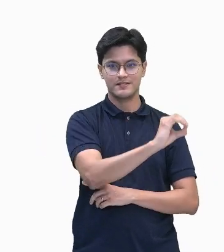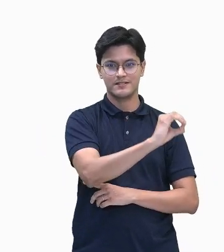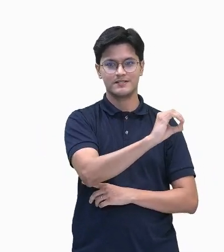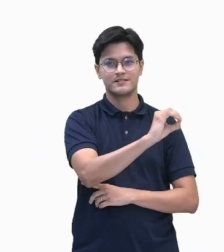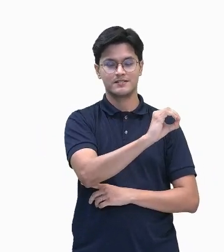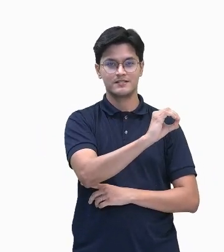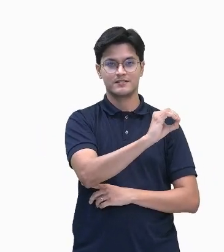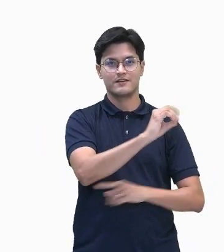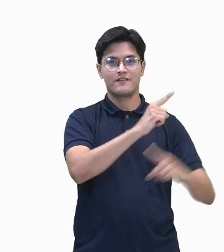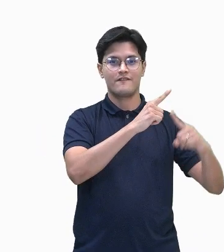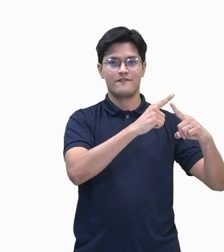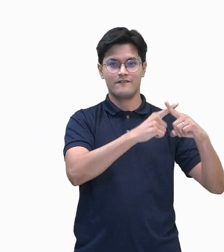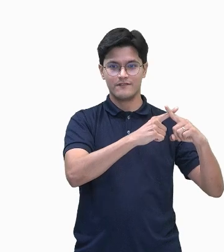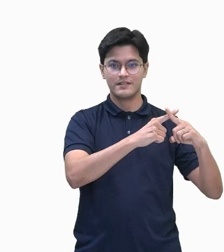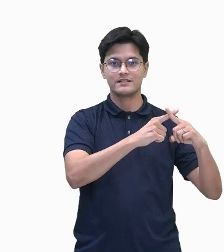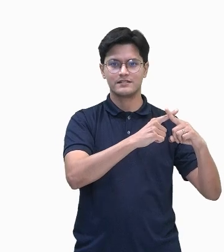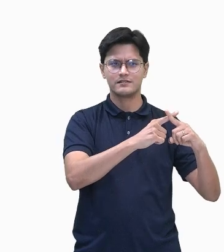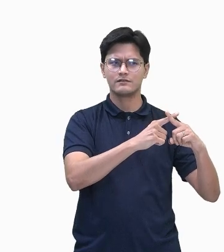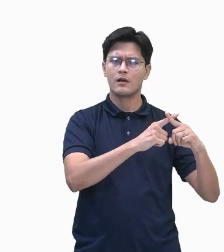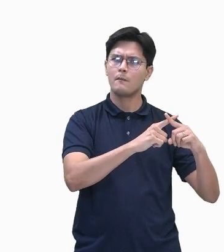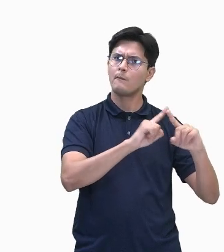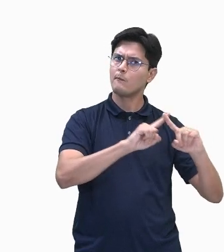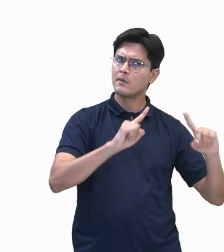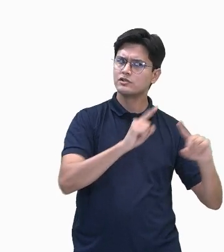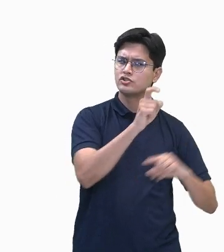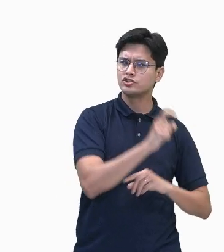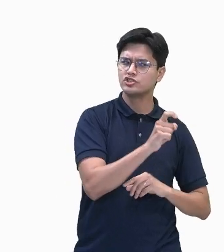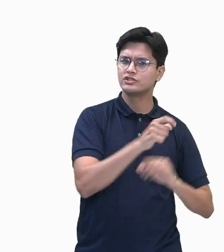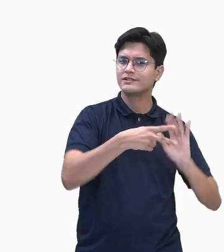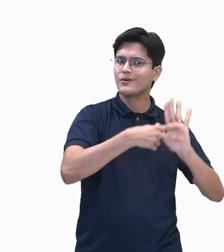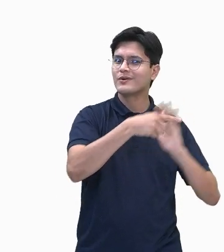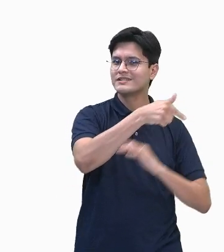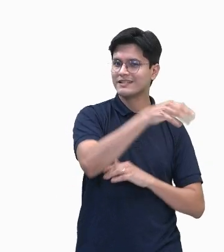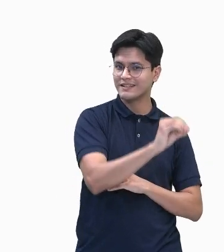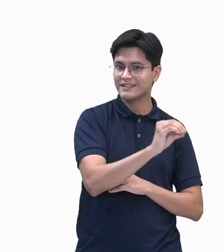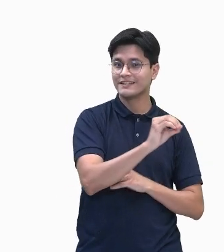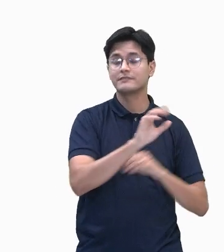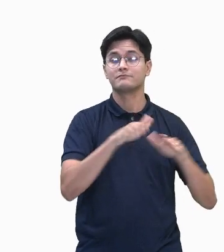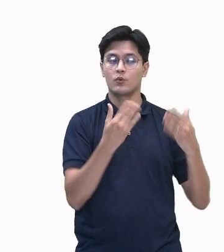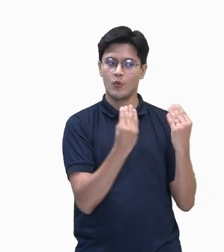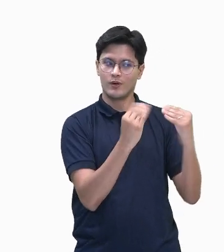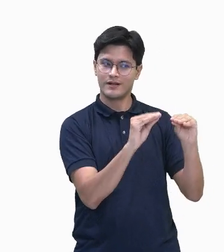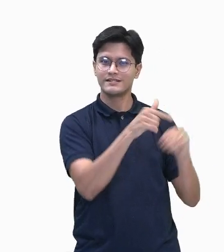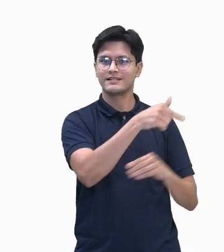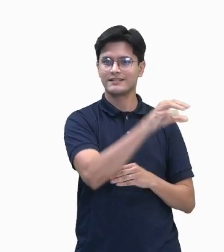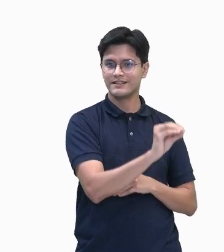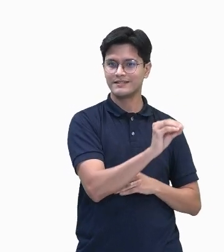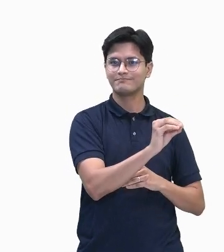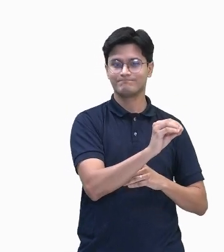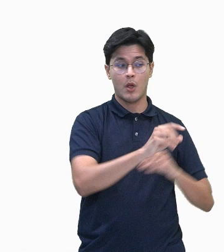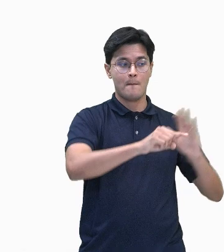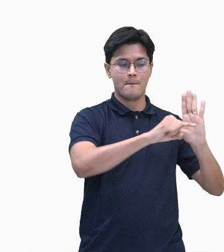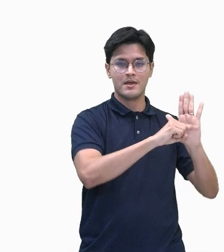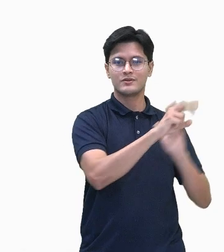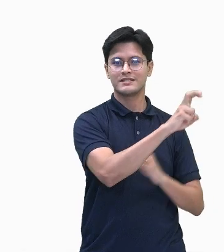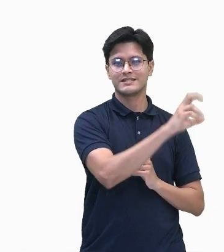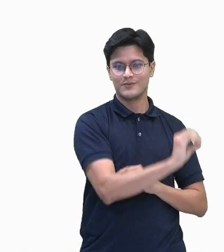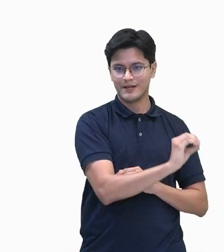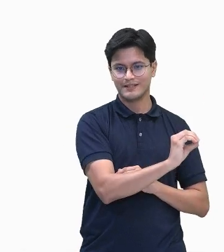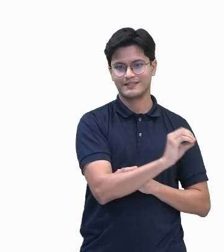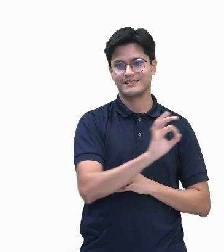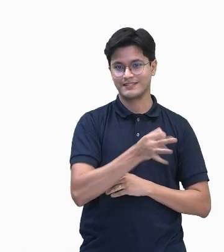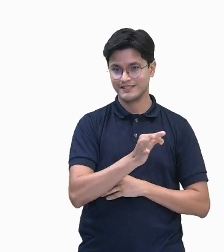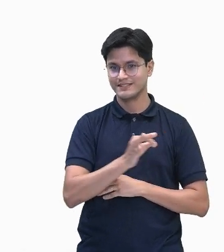0,90 que multiplica... Ah, x é 70, então 70 menos 50. Feito isso, ó, vamos fazer agora